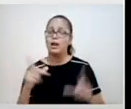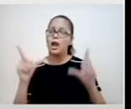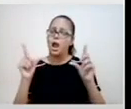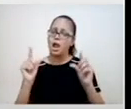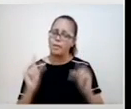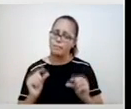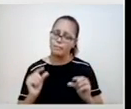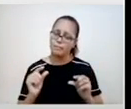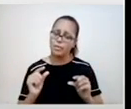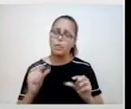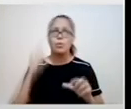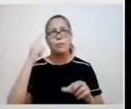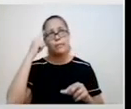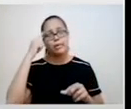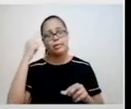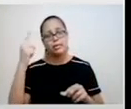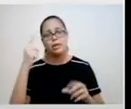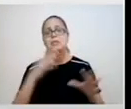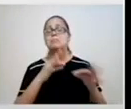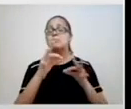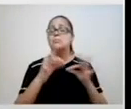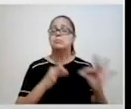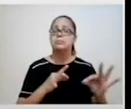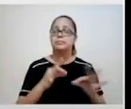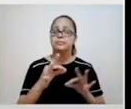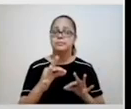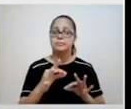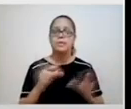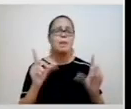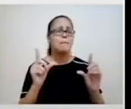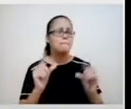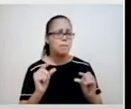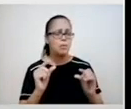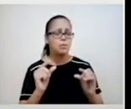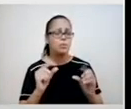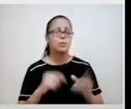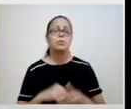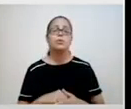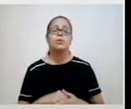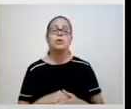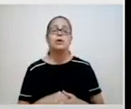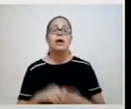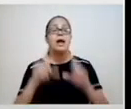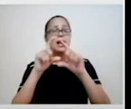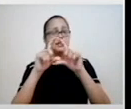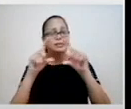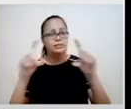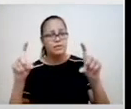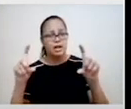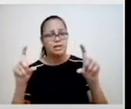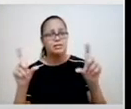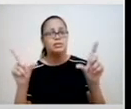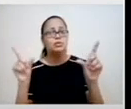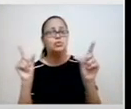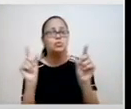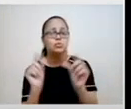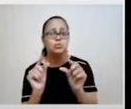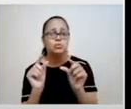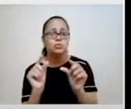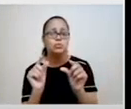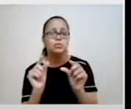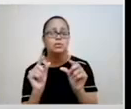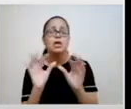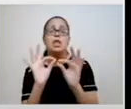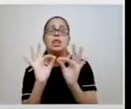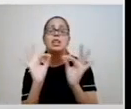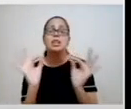ela quase não teve tempo de ser planejada, ela vai ser pouco elaborada e as frases vão ser curtas, tá? Mais simples.